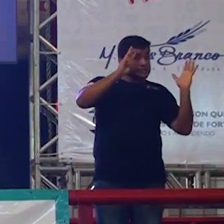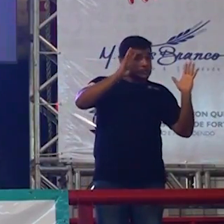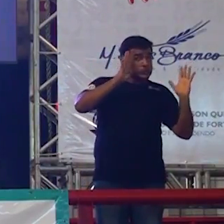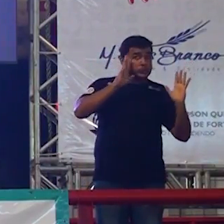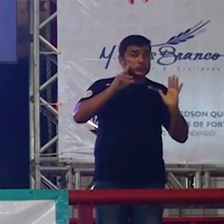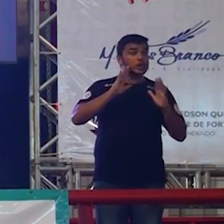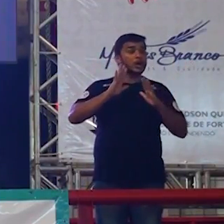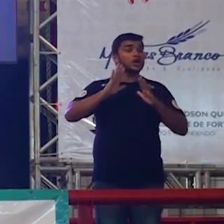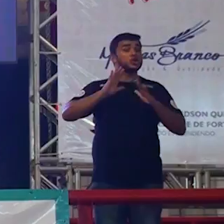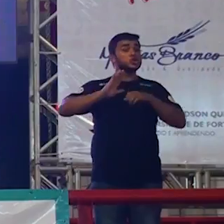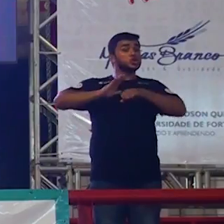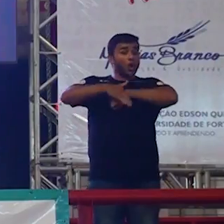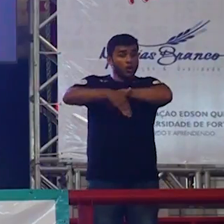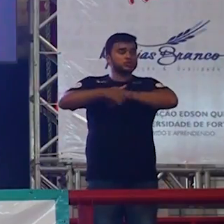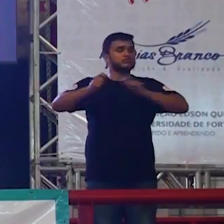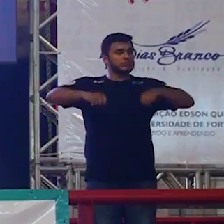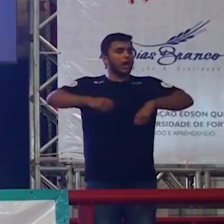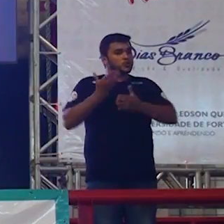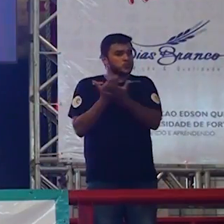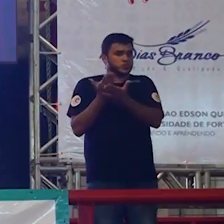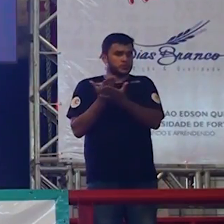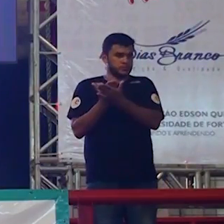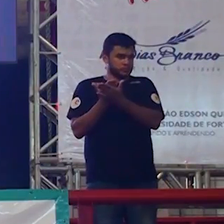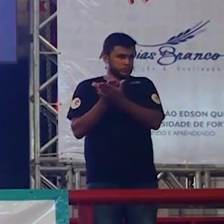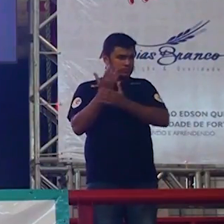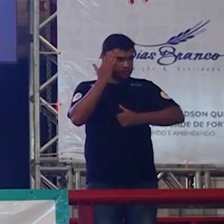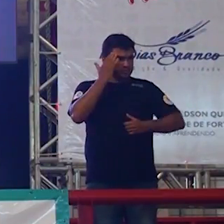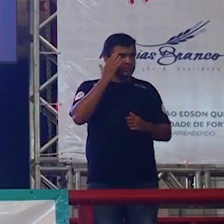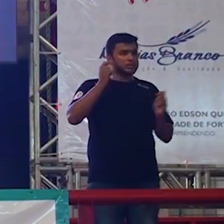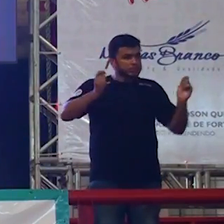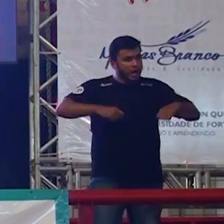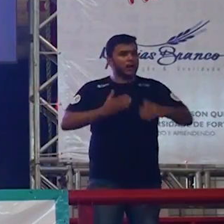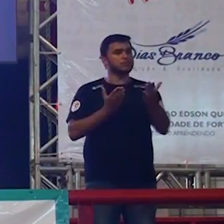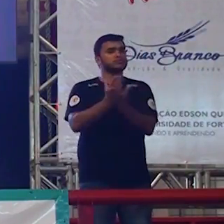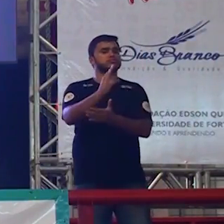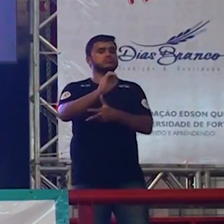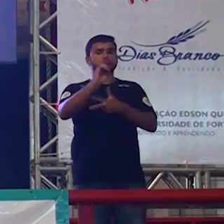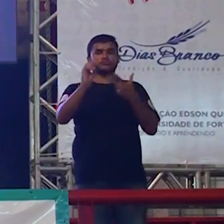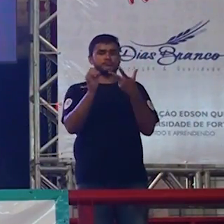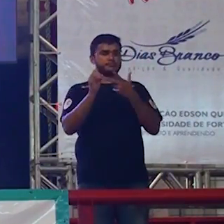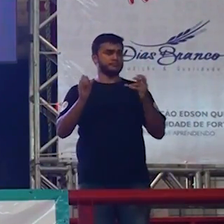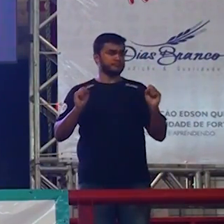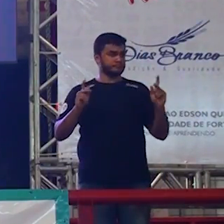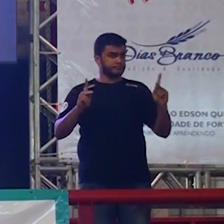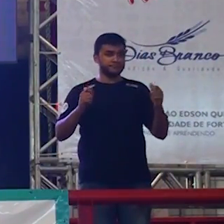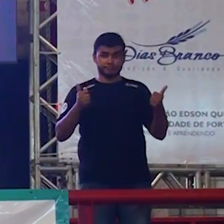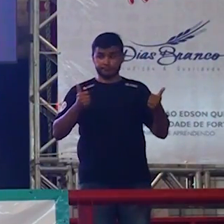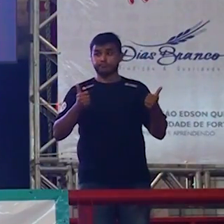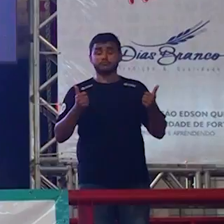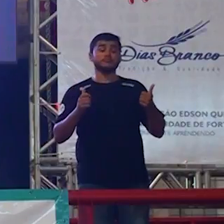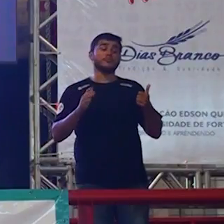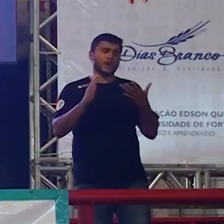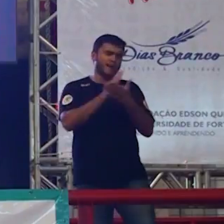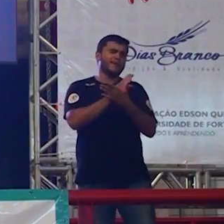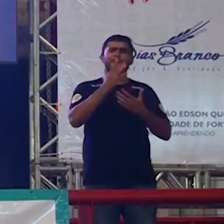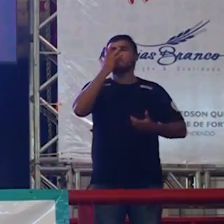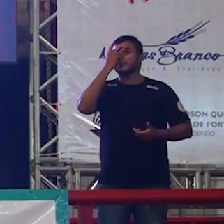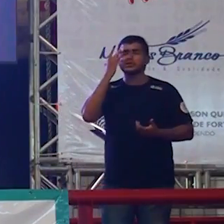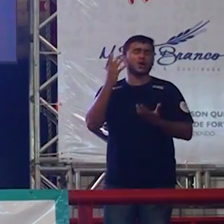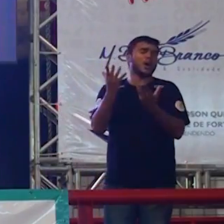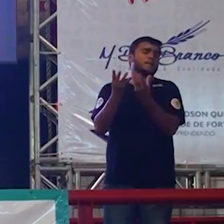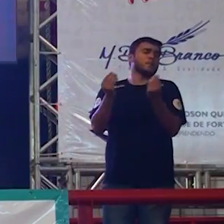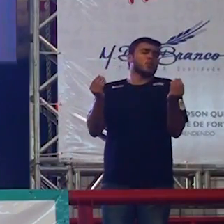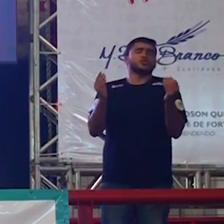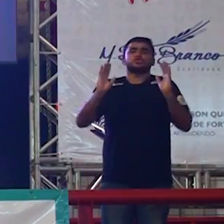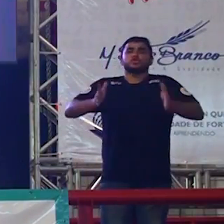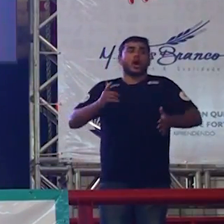é possível, sim, passar no Enem. Eu já vi relatos de inúmeras